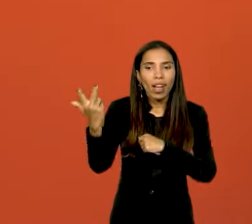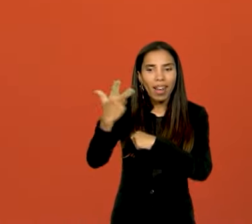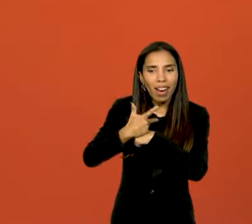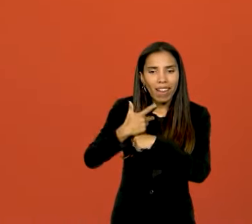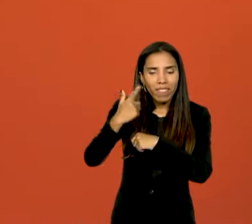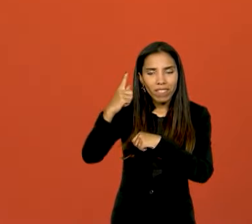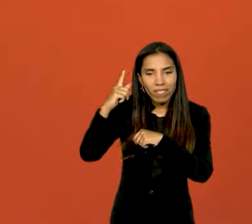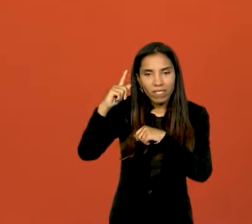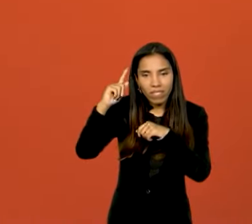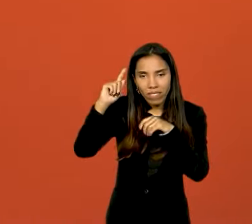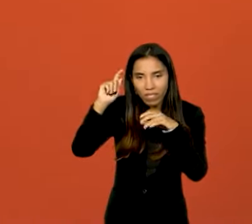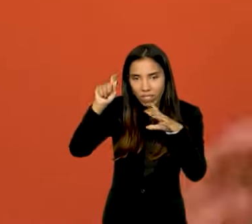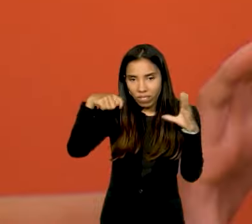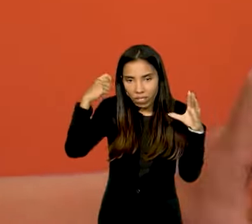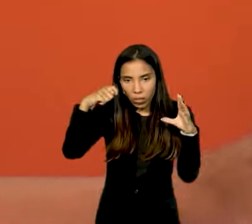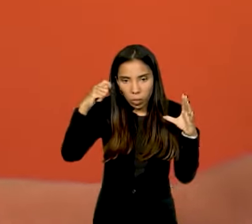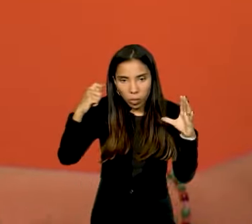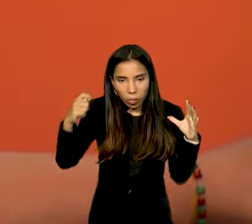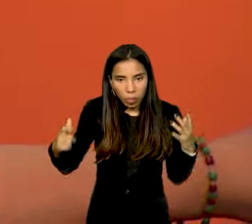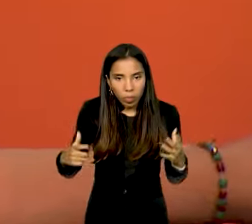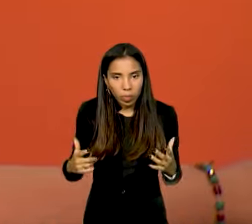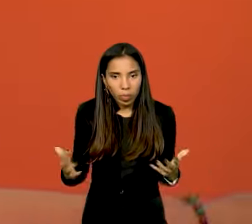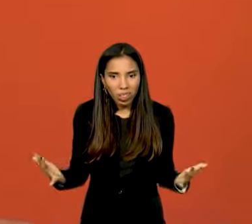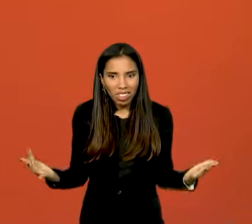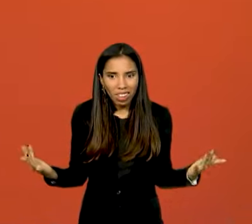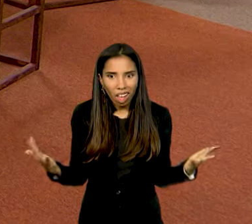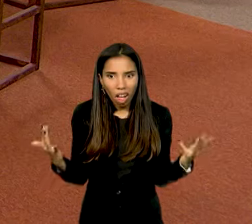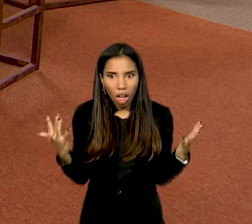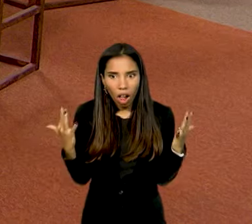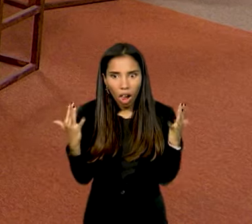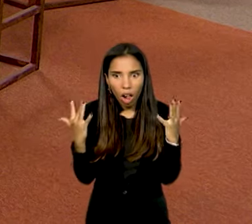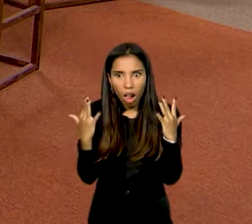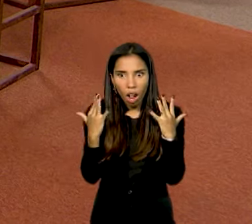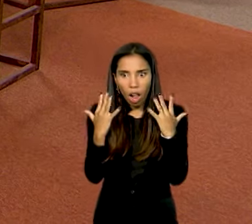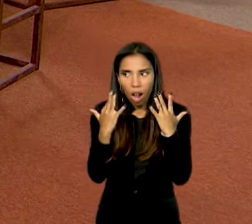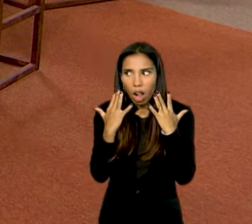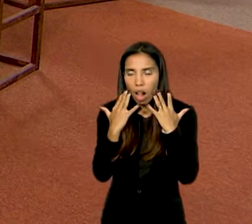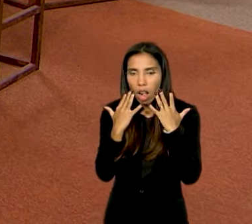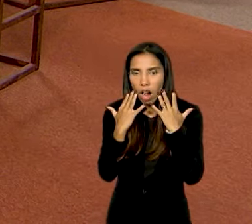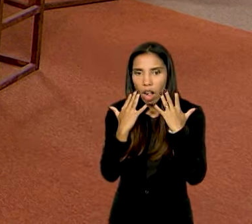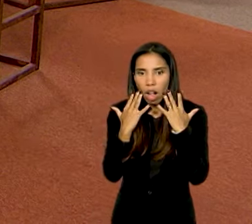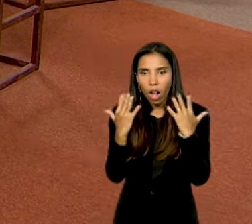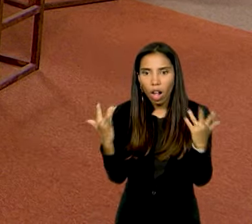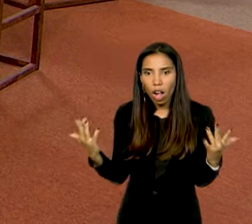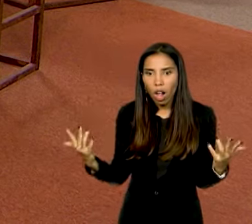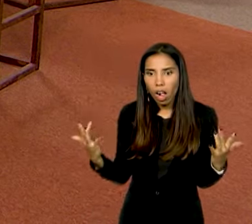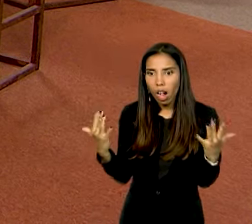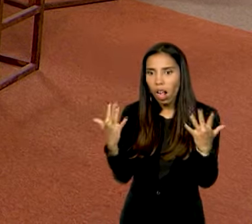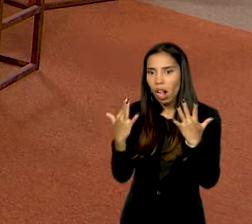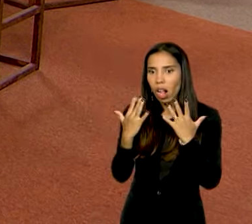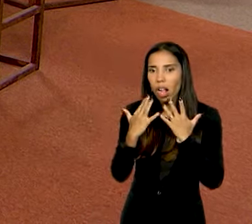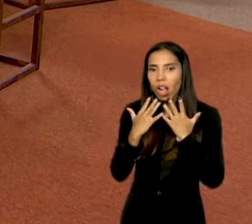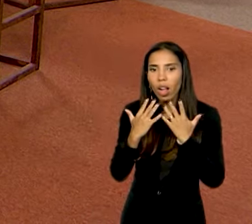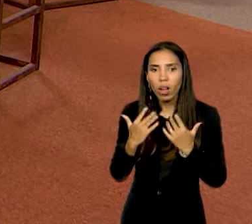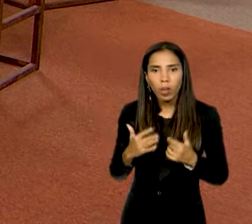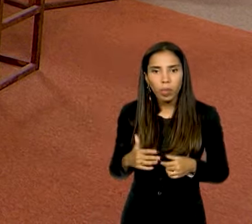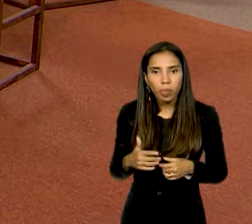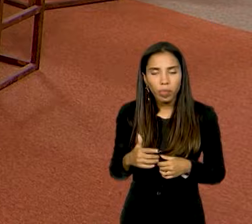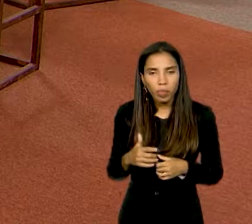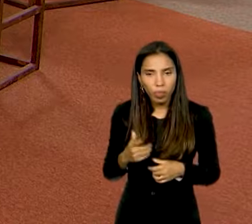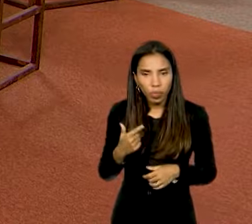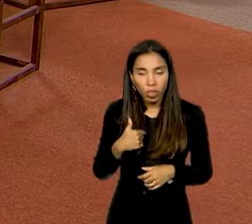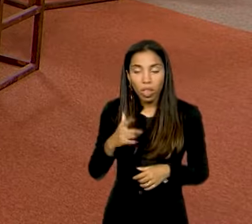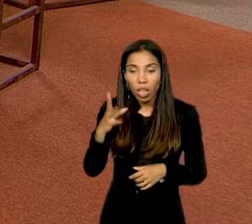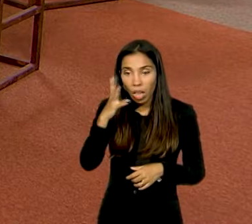filme que teve a externa, juntou. Maracanã, que é a mesma coisa assim. Do Chiquitita, né? Exatamente. E as pessoas assistiram. Mas olha, posso dizer, eu fui assistir